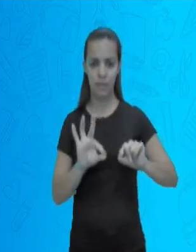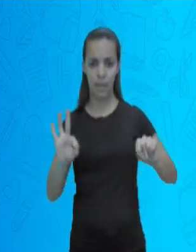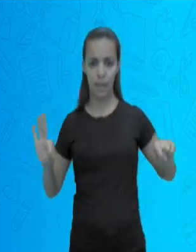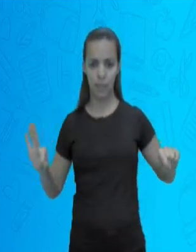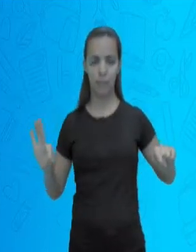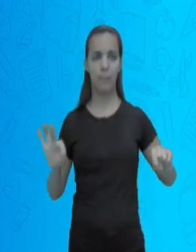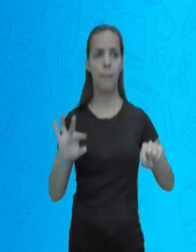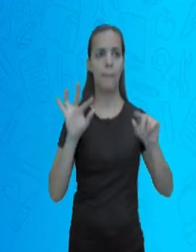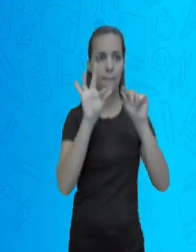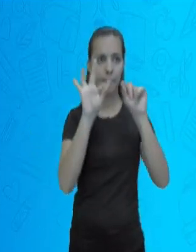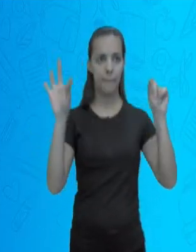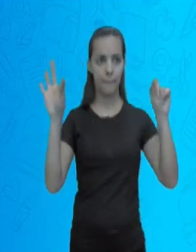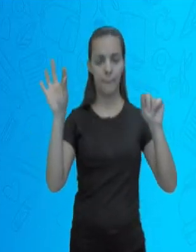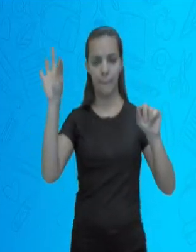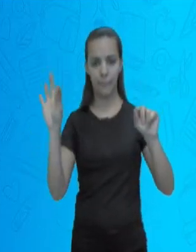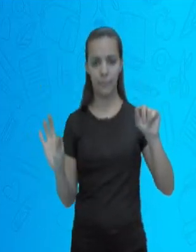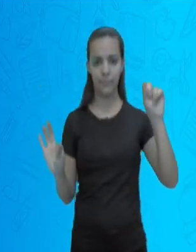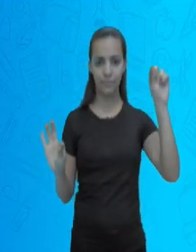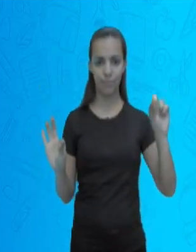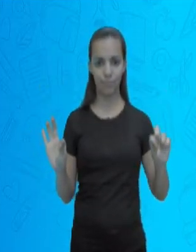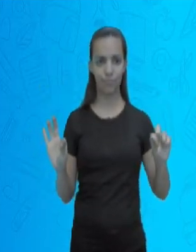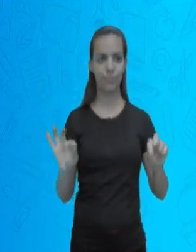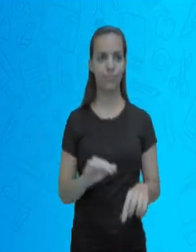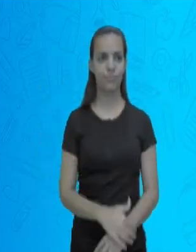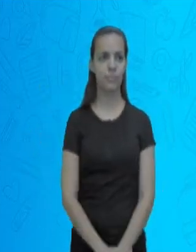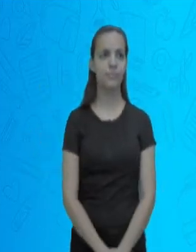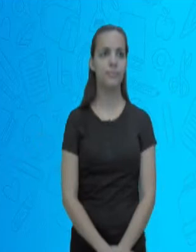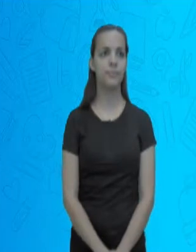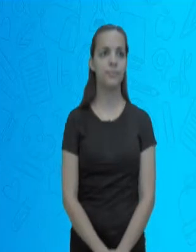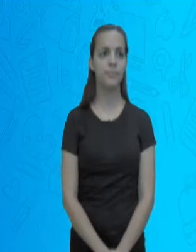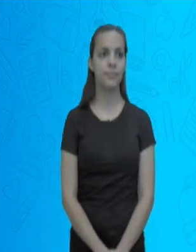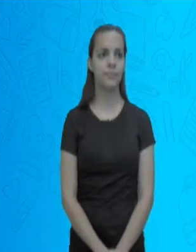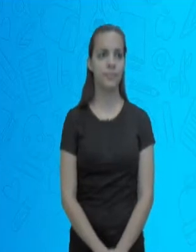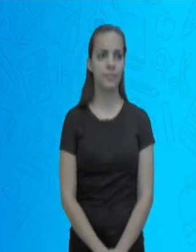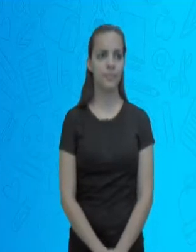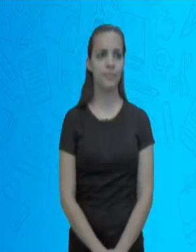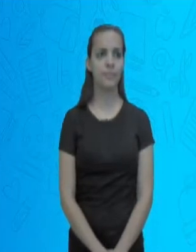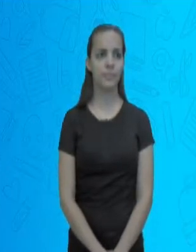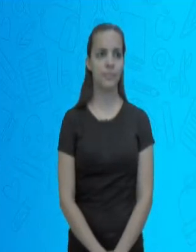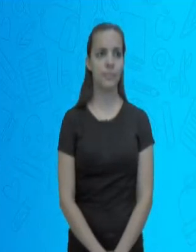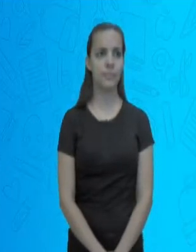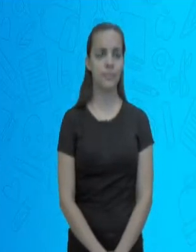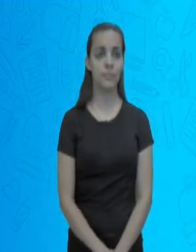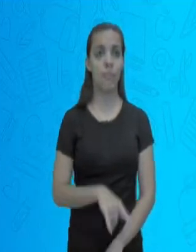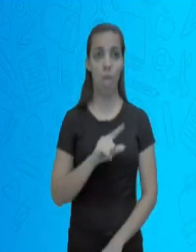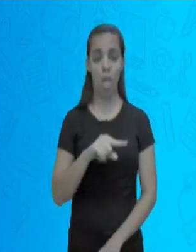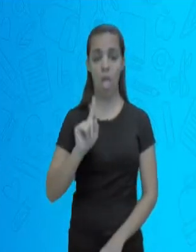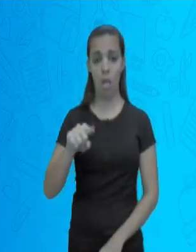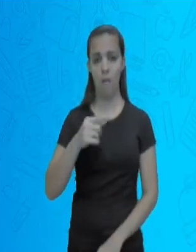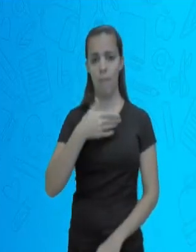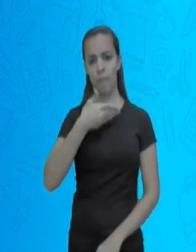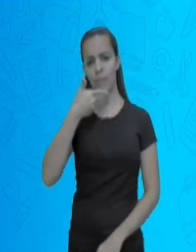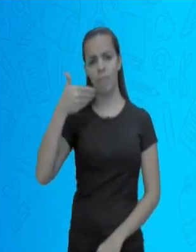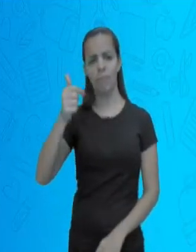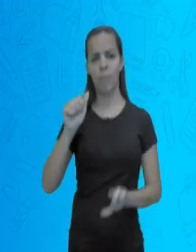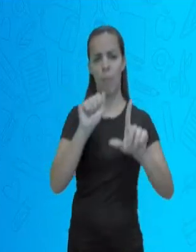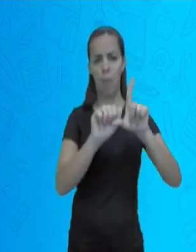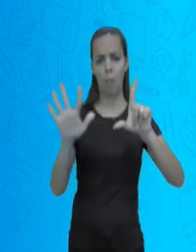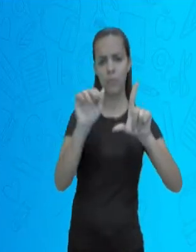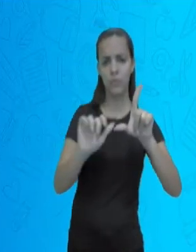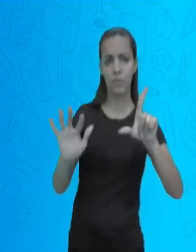2 lados aqui, nós temos um ponto. Então, são os elementos primitivos da geometria.